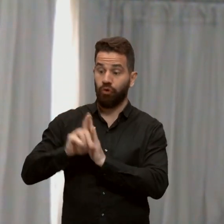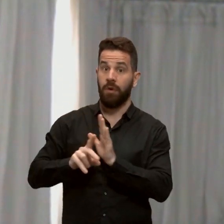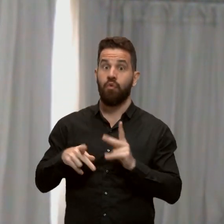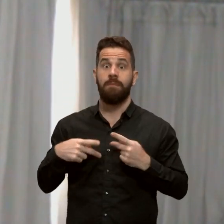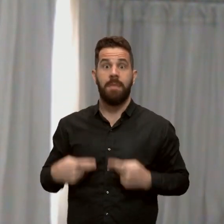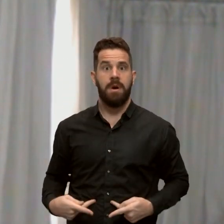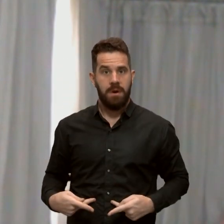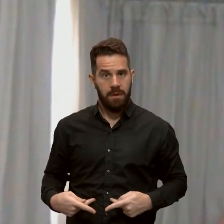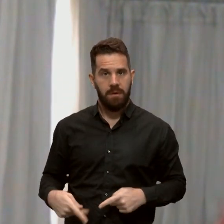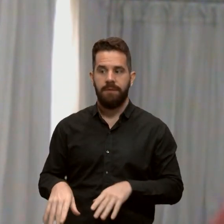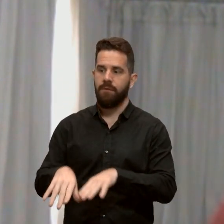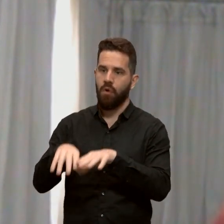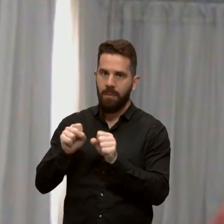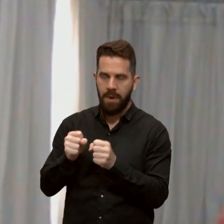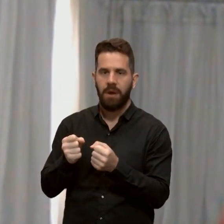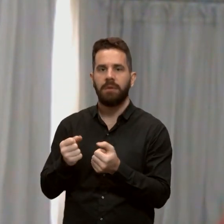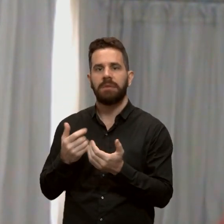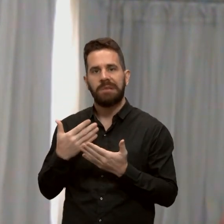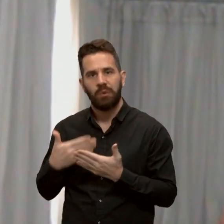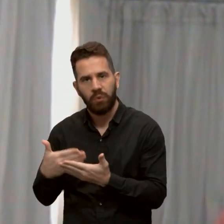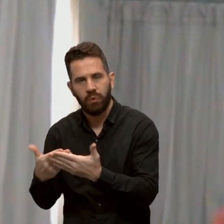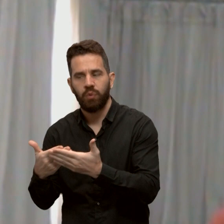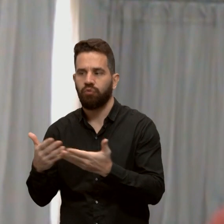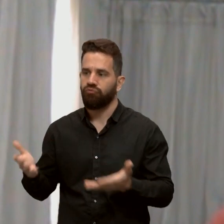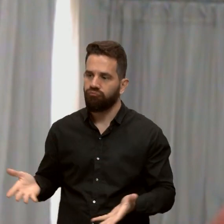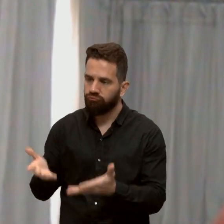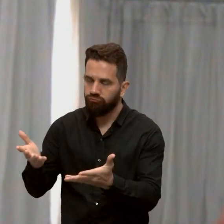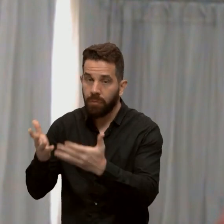Então, eu não sei, assim,